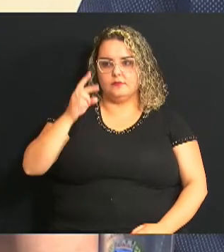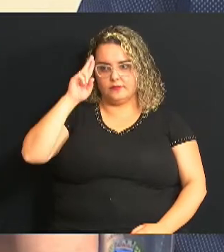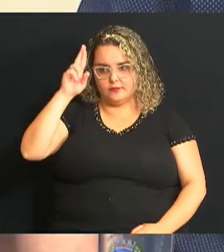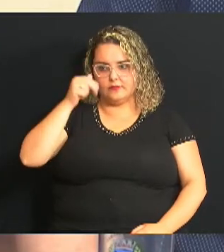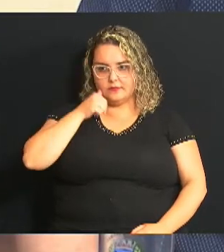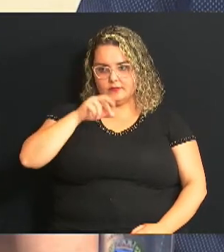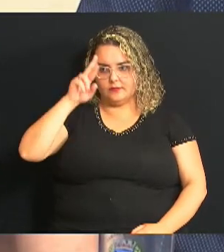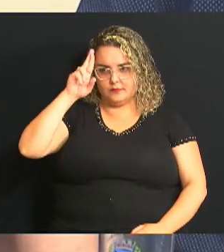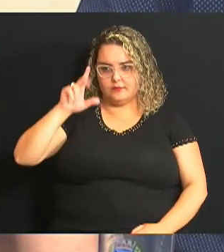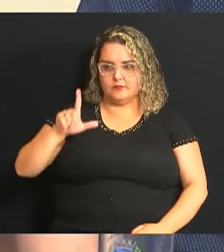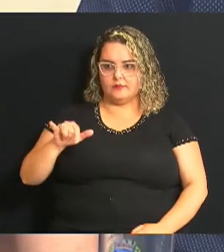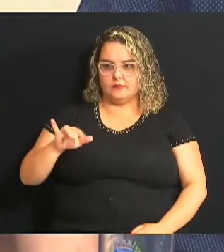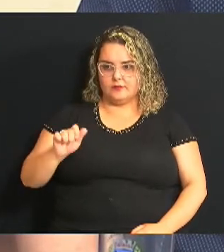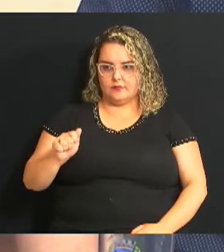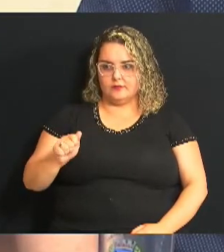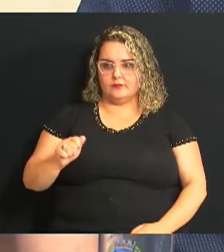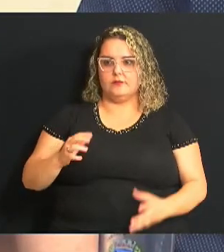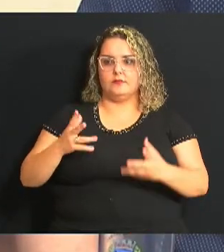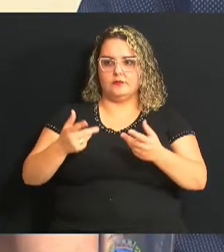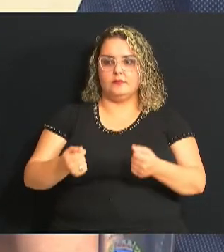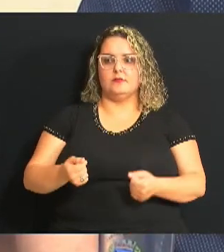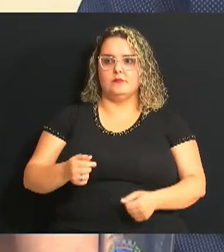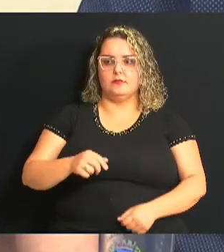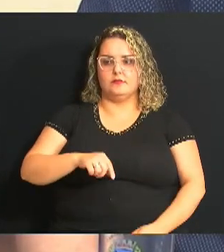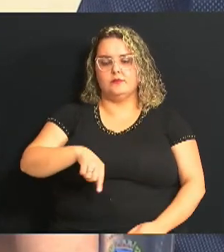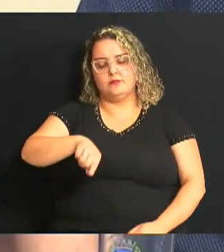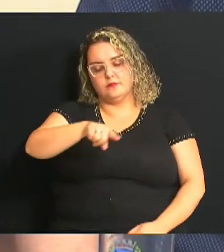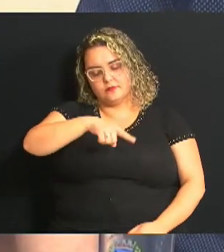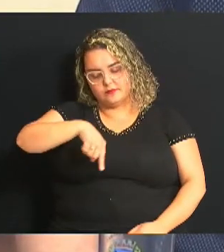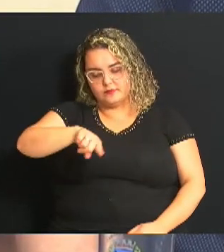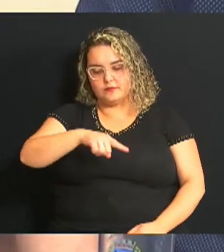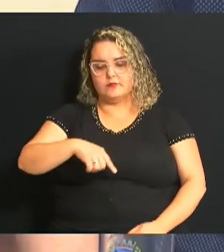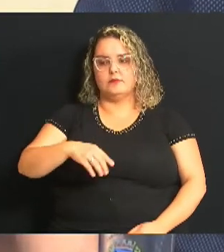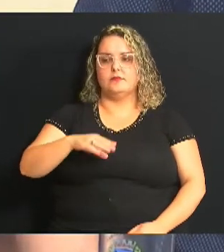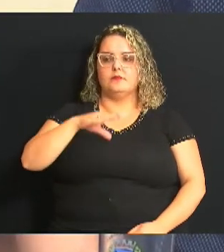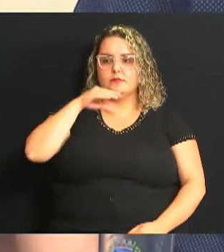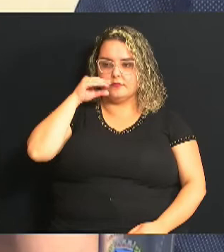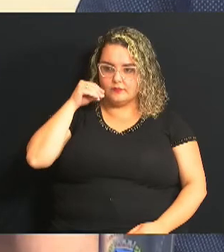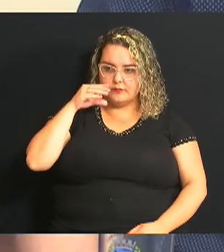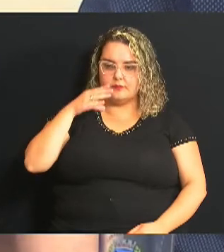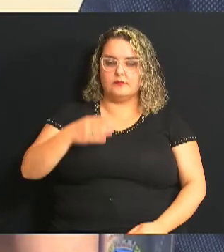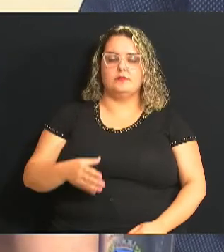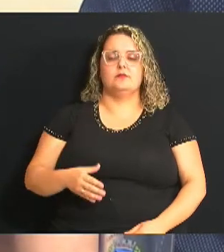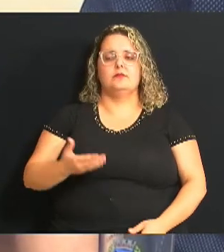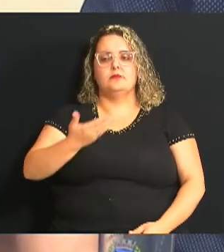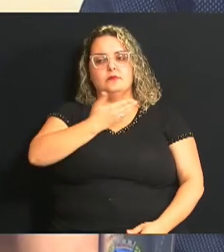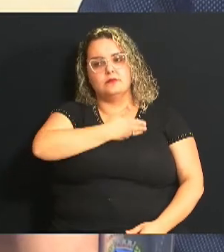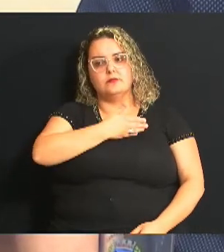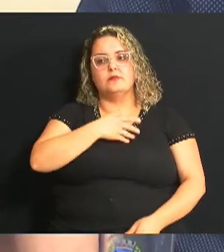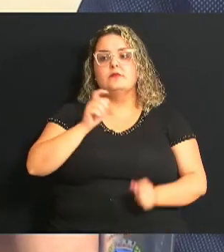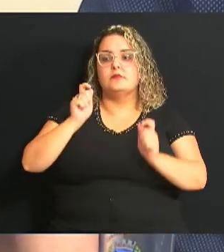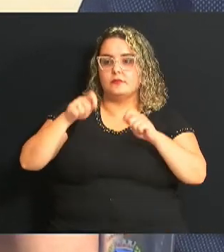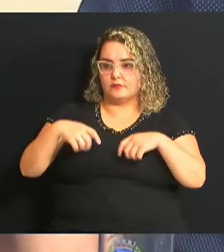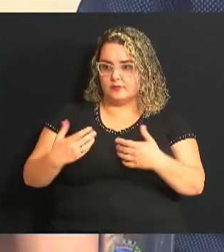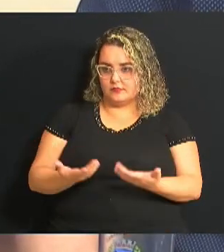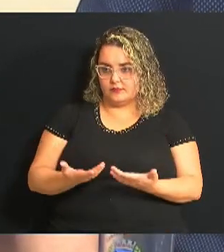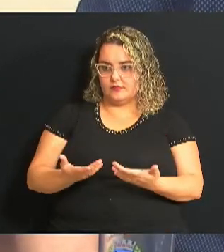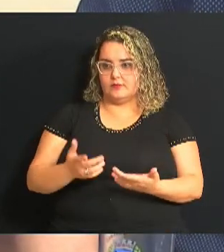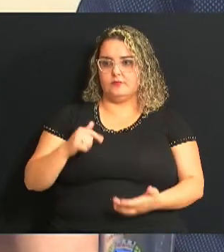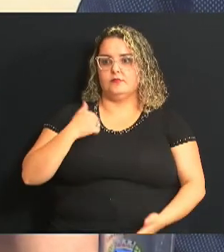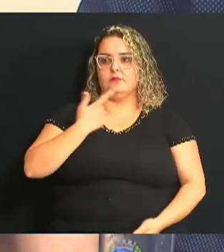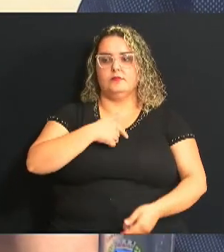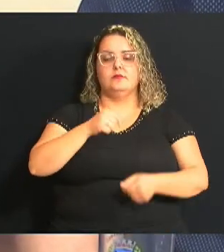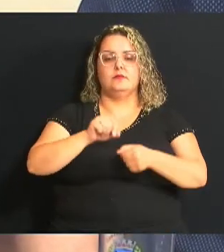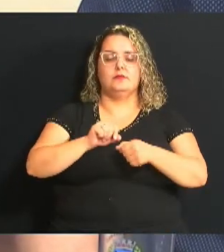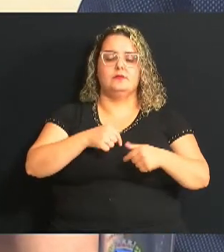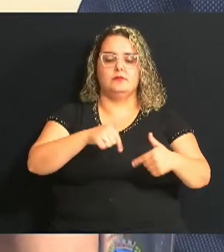Leia Almeida, e todos os demais funcionários, amigos, que torna possível nós fazermos um